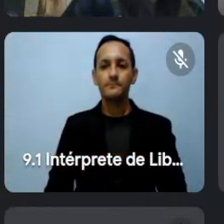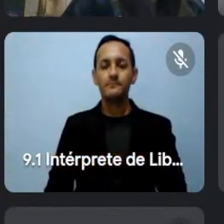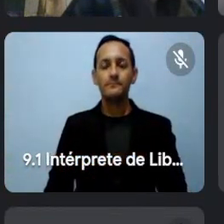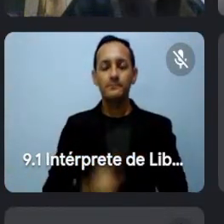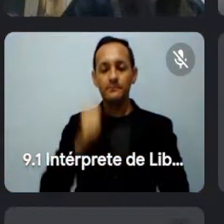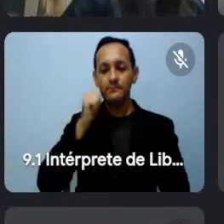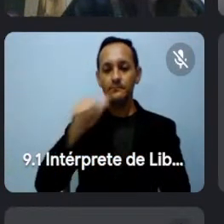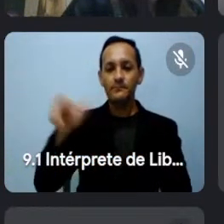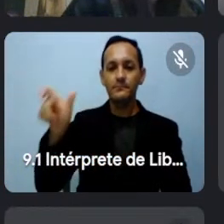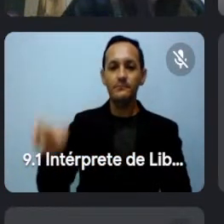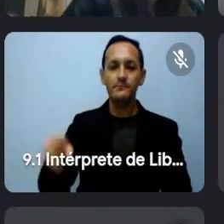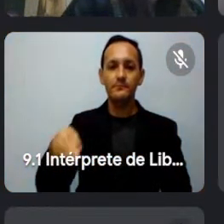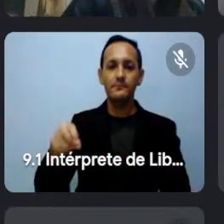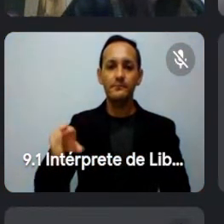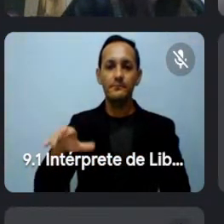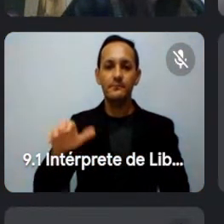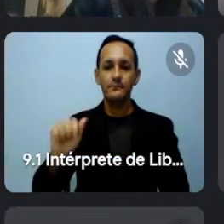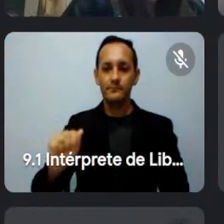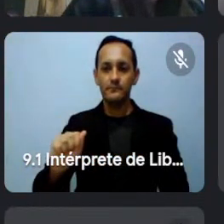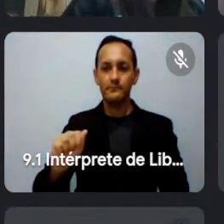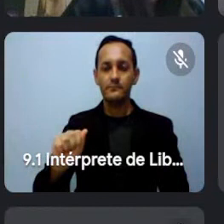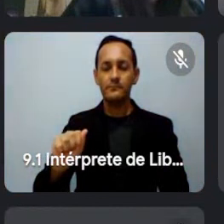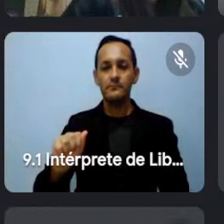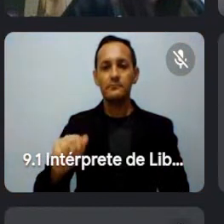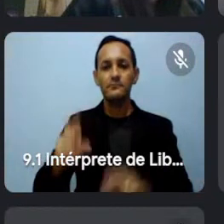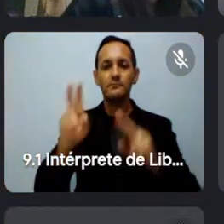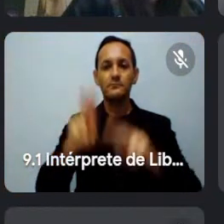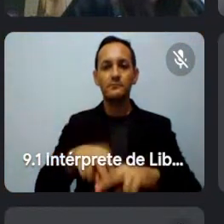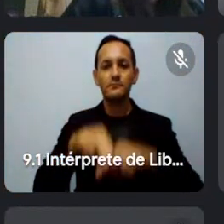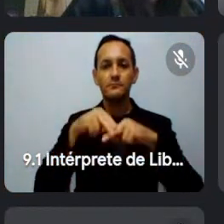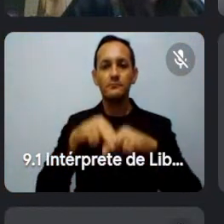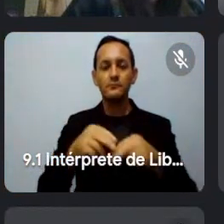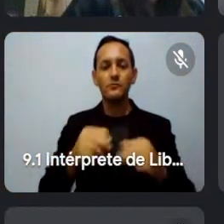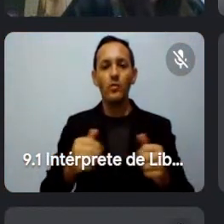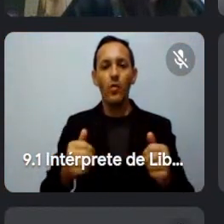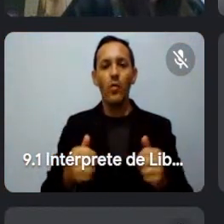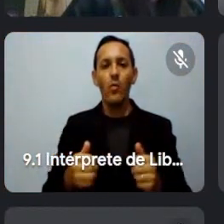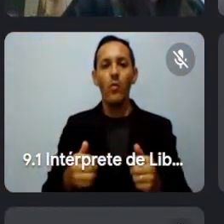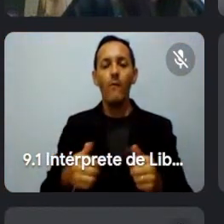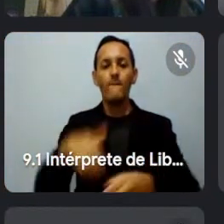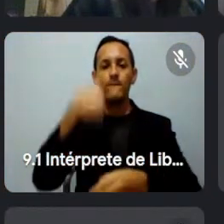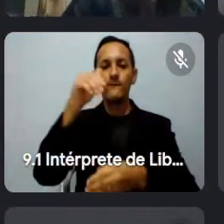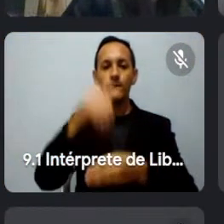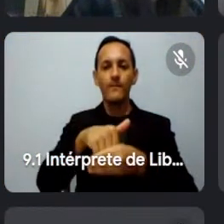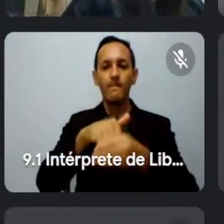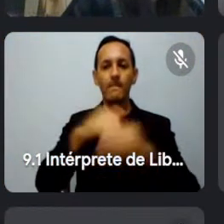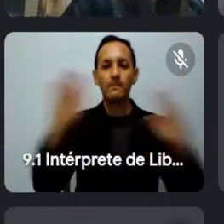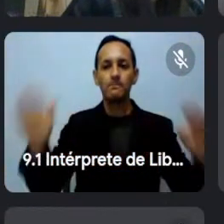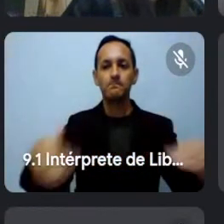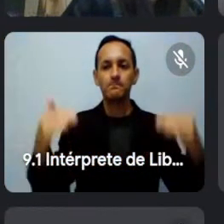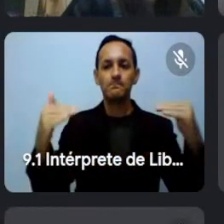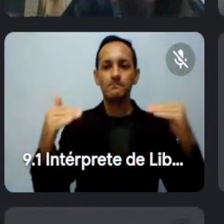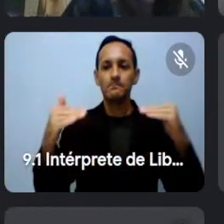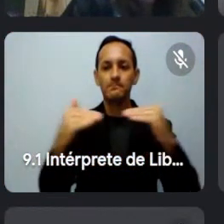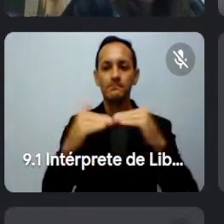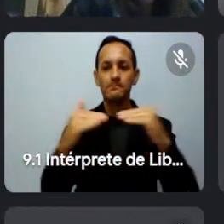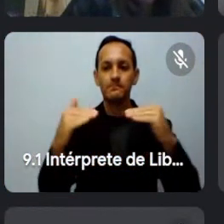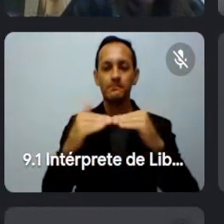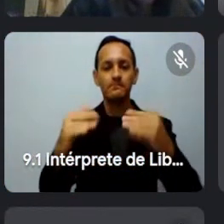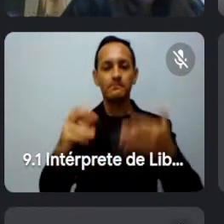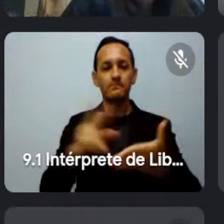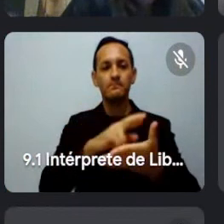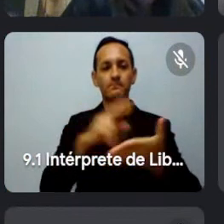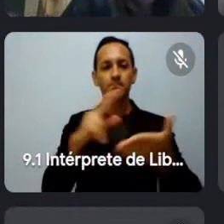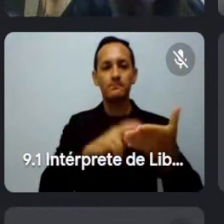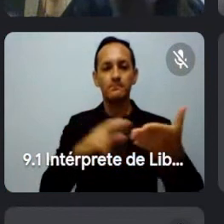Maria de Jesus Então dessa forma eu acompanho Sem nenhuma dúvida O relator